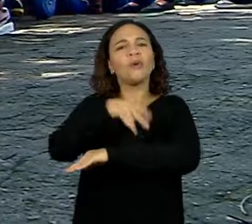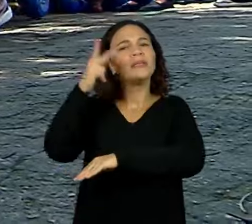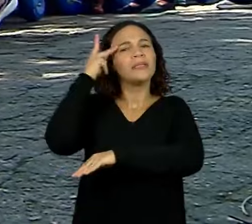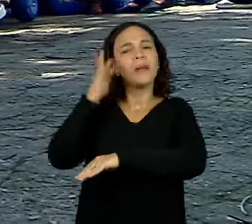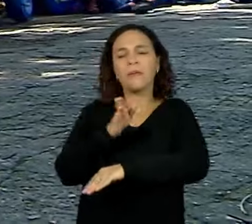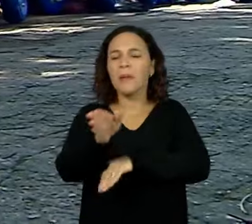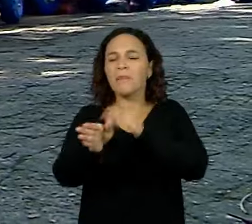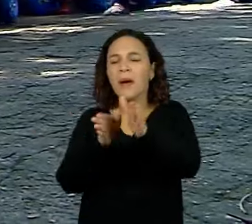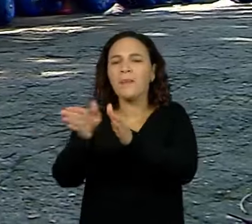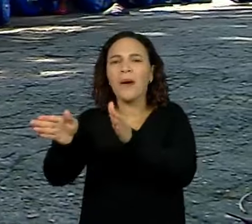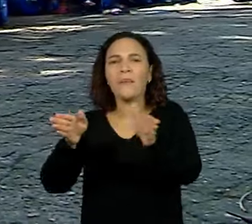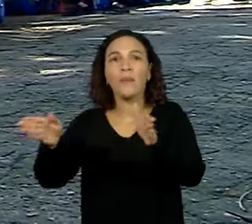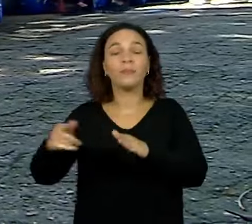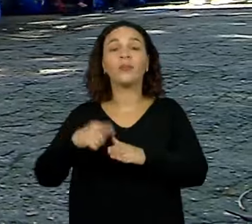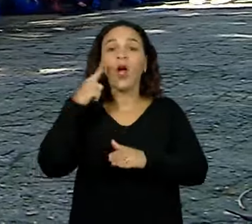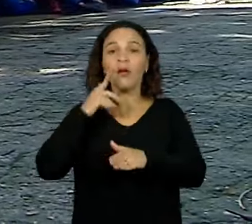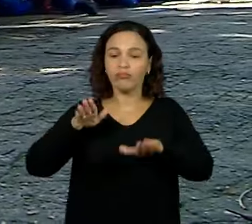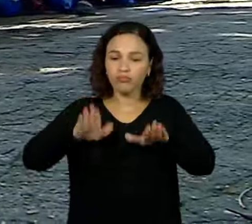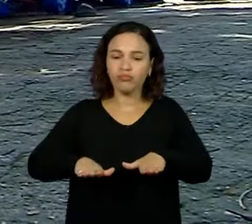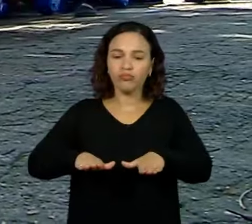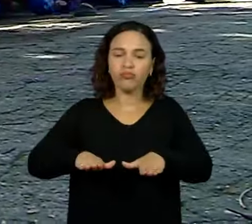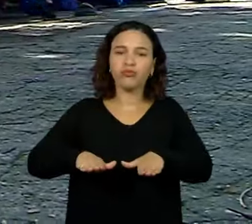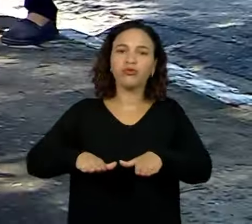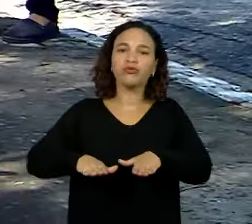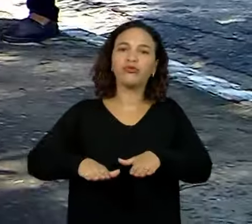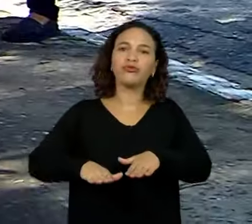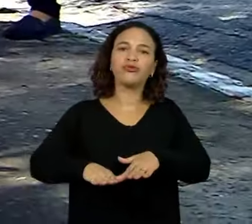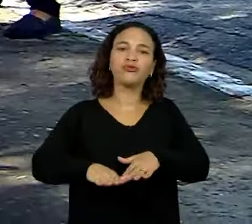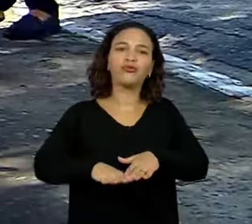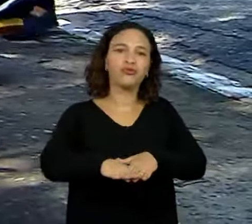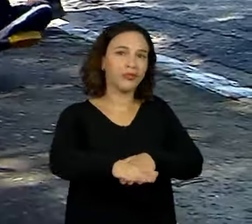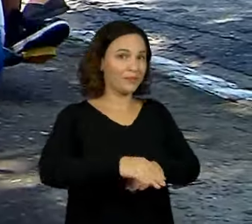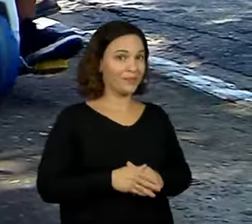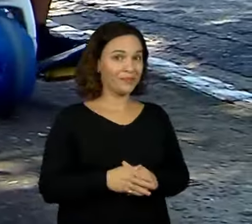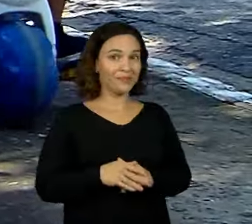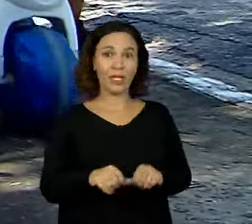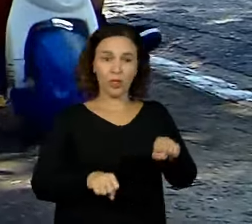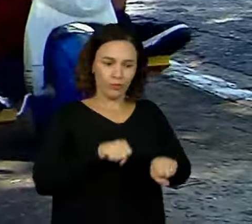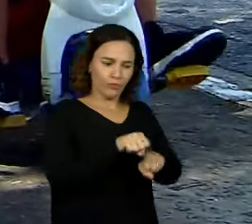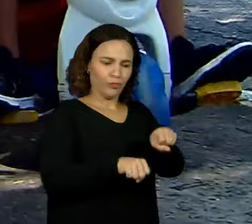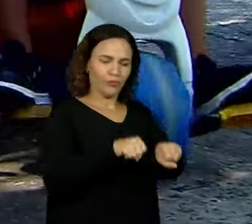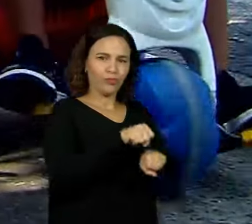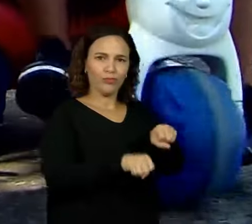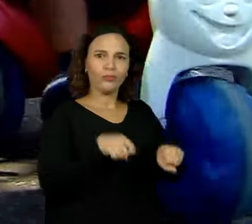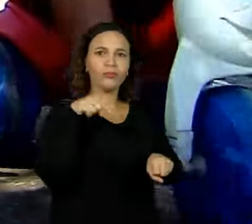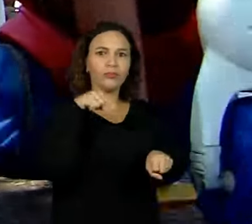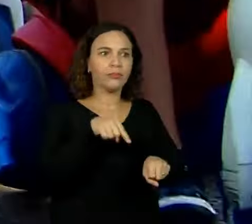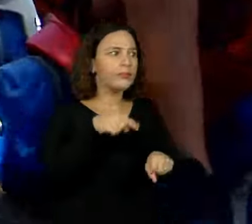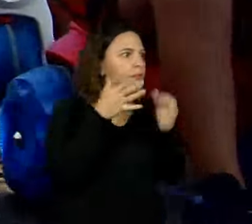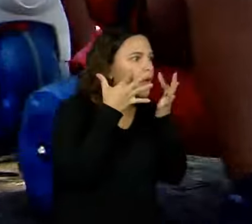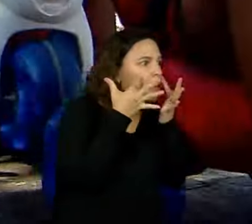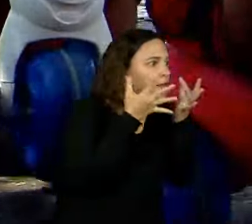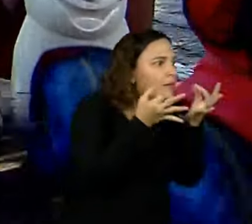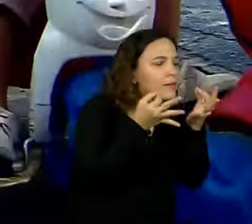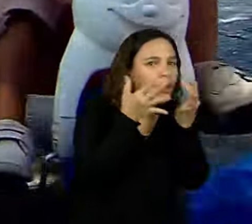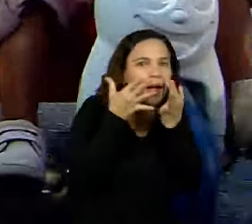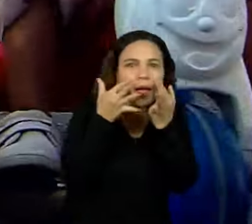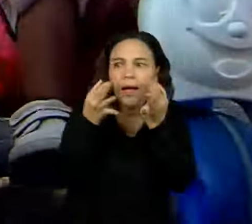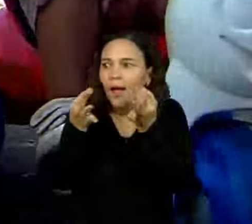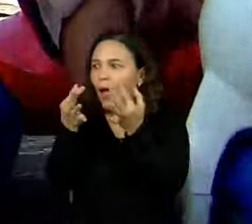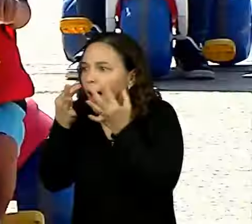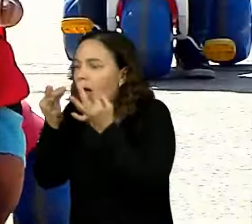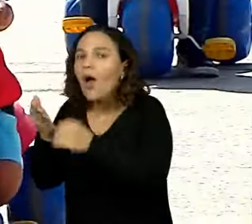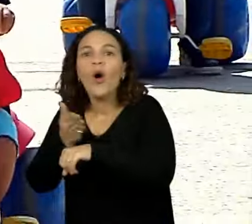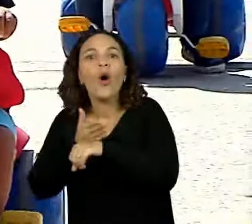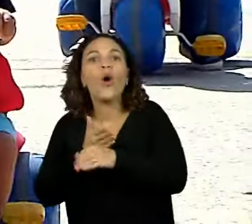Paulo. Pezinho no chão na descida. Em cima dos veículos e com os olhos atentos, começa a